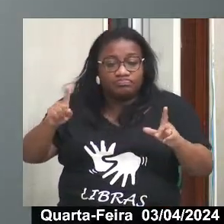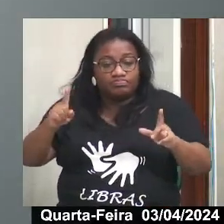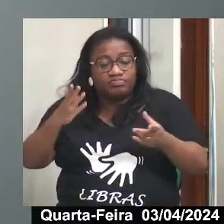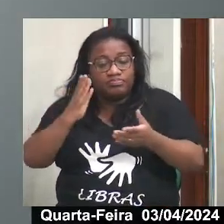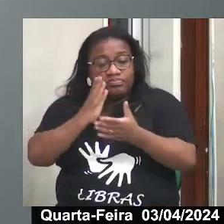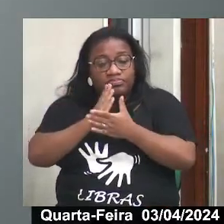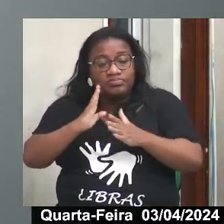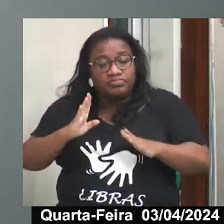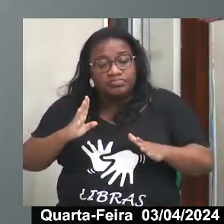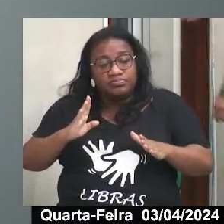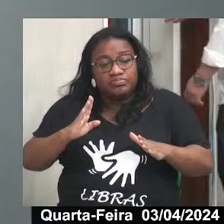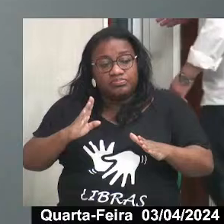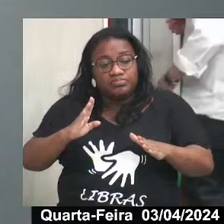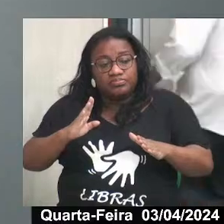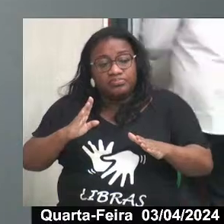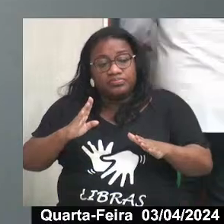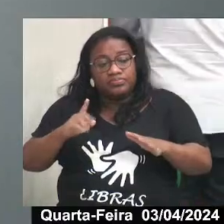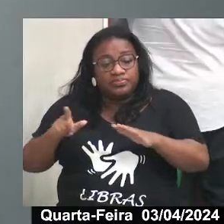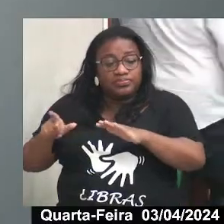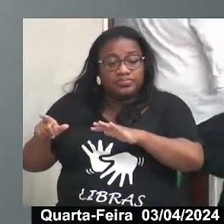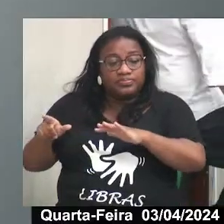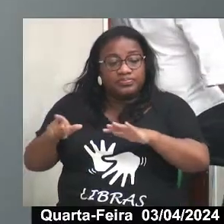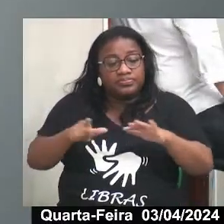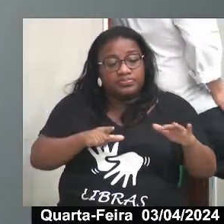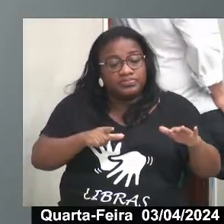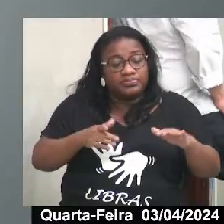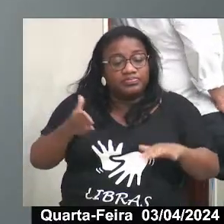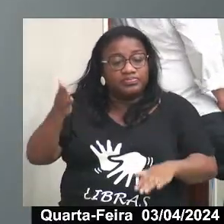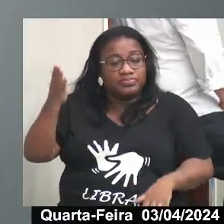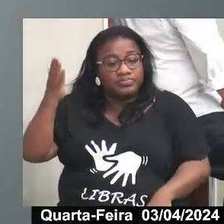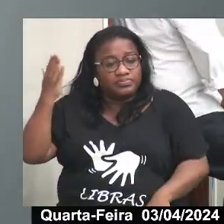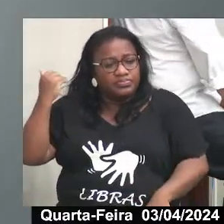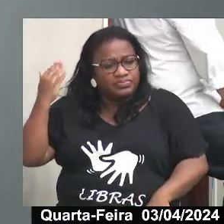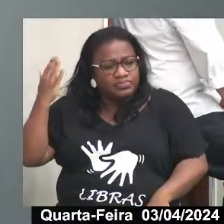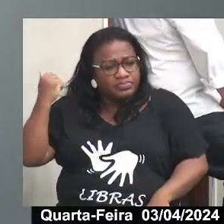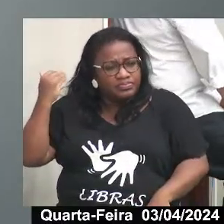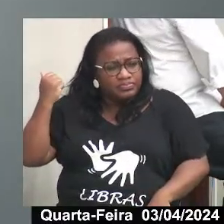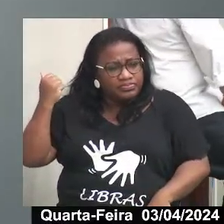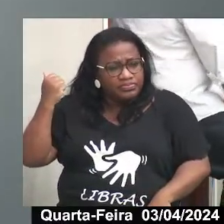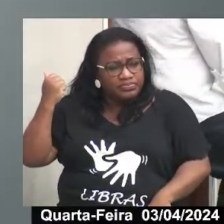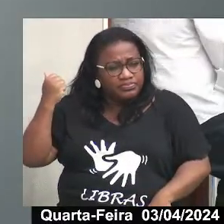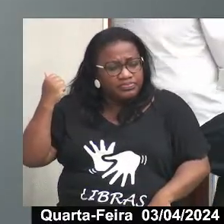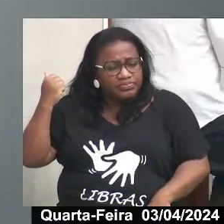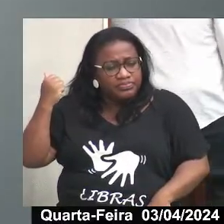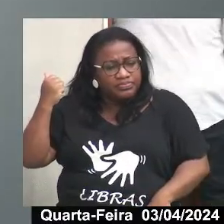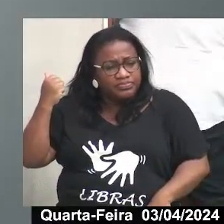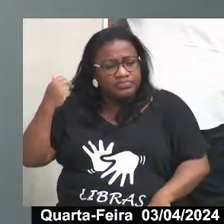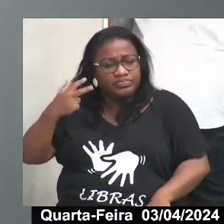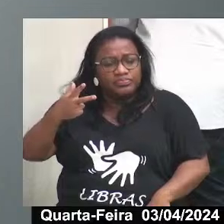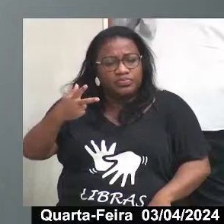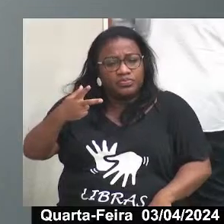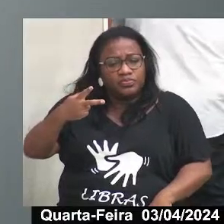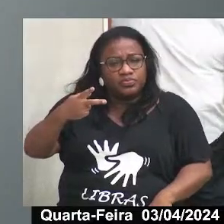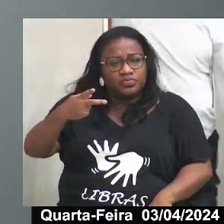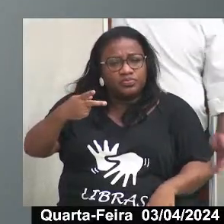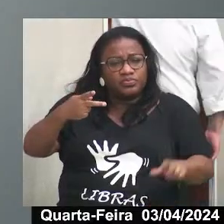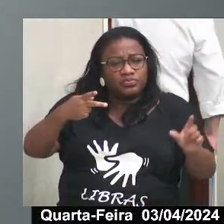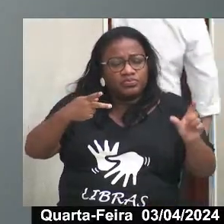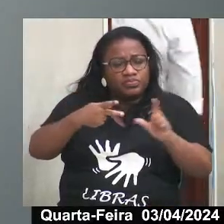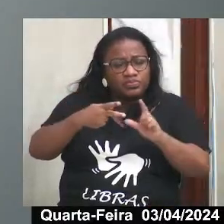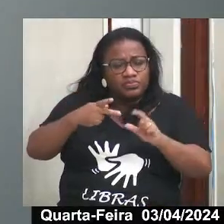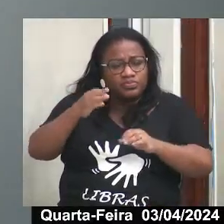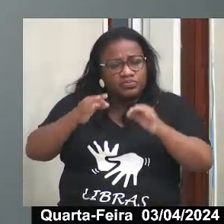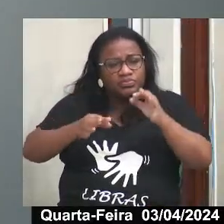a semana passada, esta Casa Legislativa fez um agravo no Tribunal de Justiça lá em São